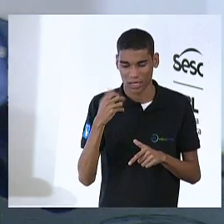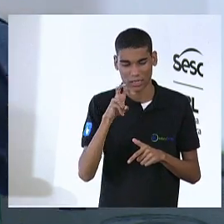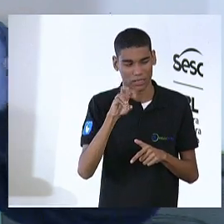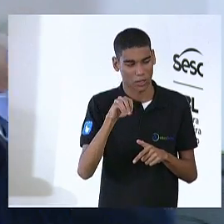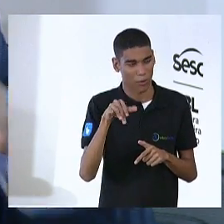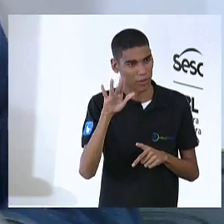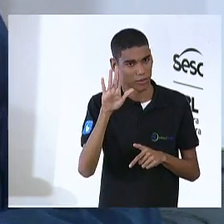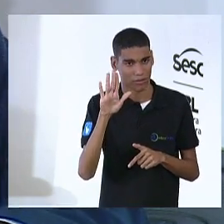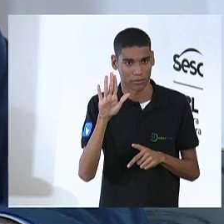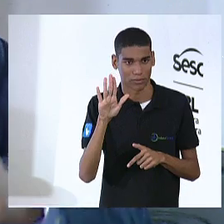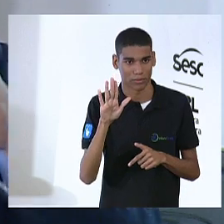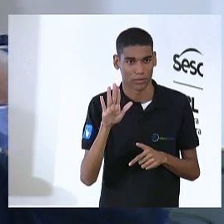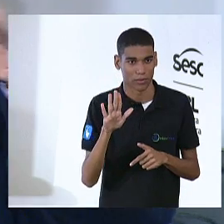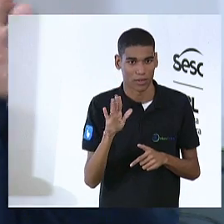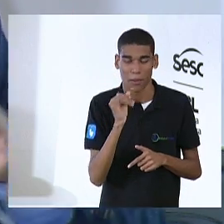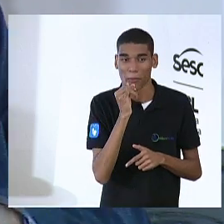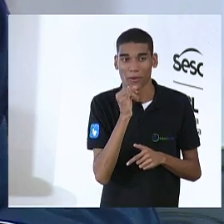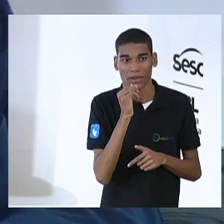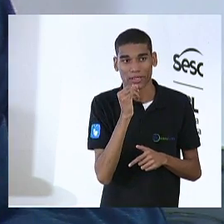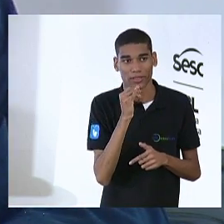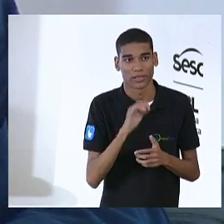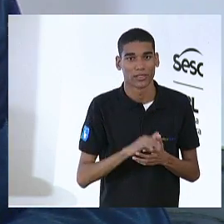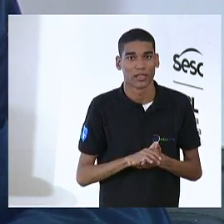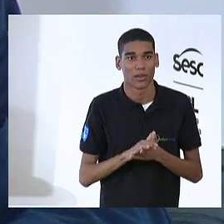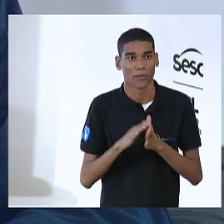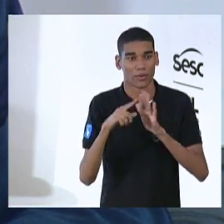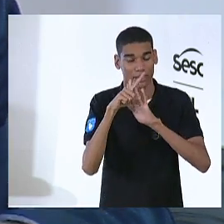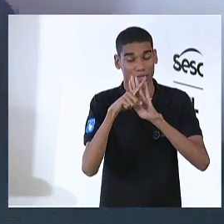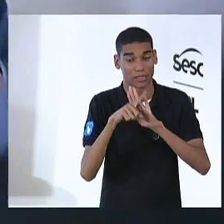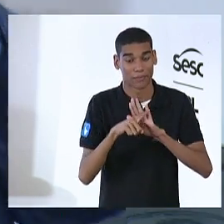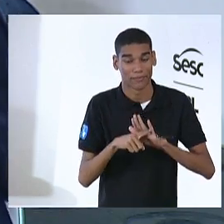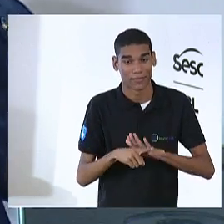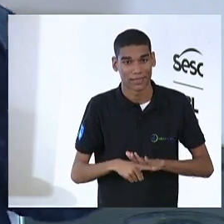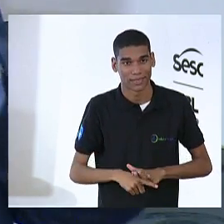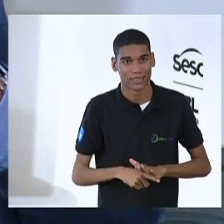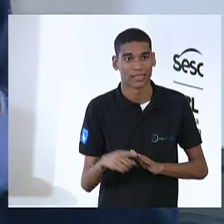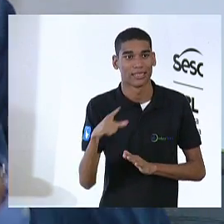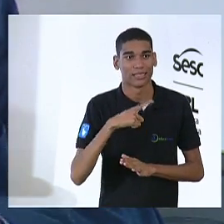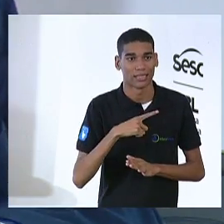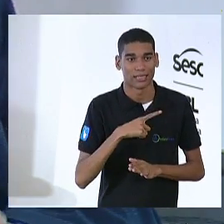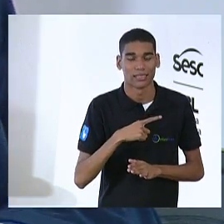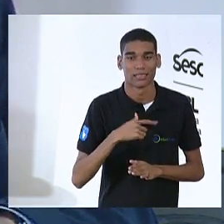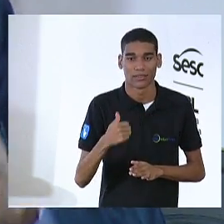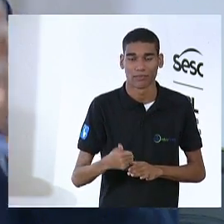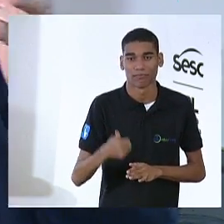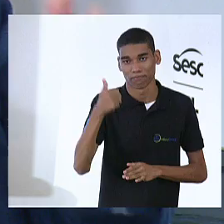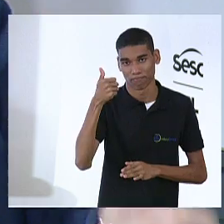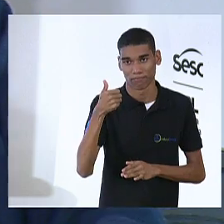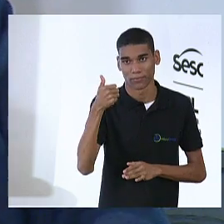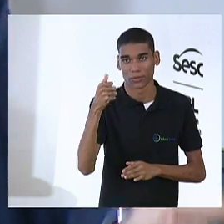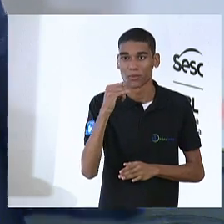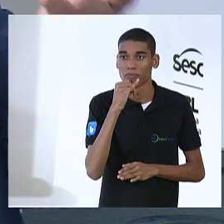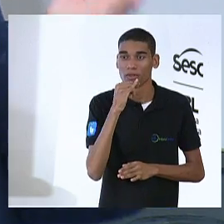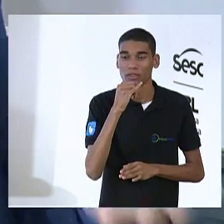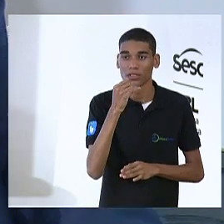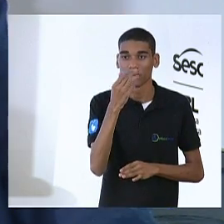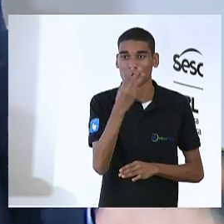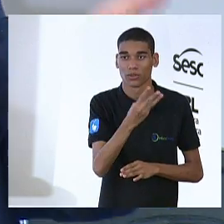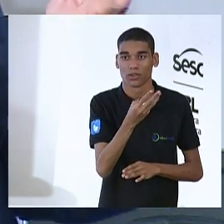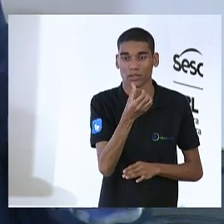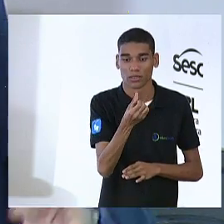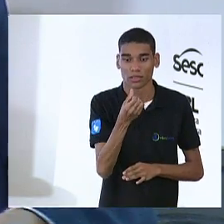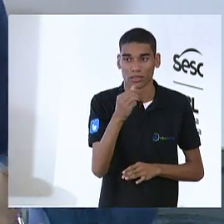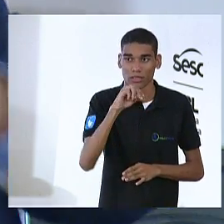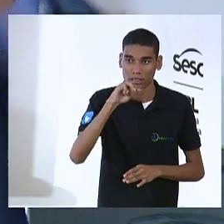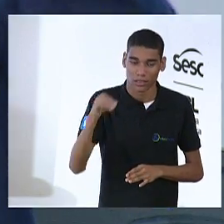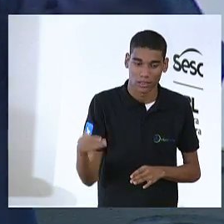O que a gente levantou nos últimos pesquisas, quer dizer, houve melhoras muito significativas. Esses 36 milhões que saíram